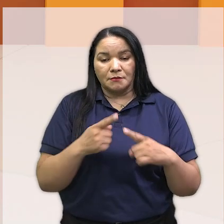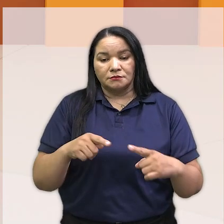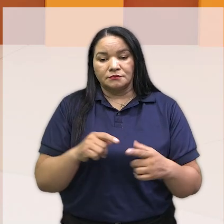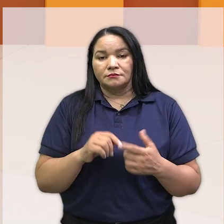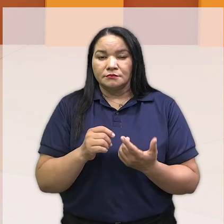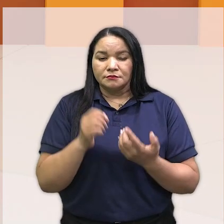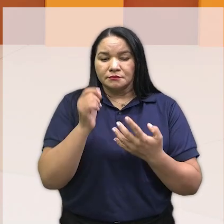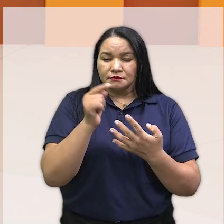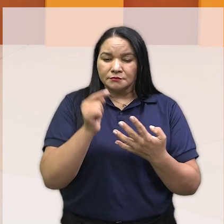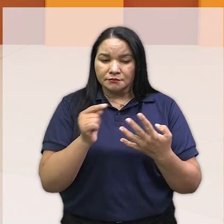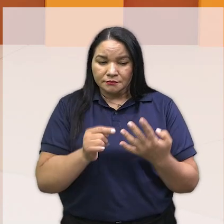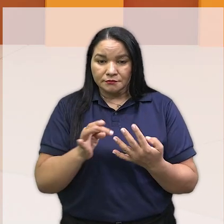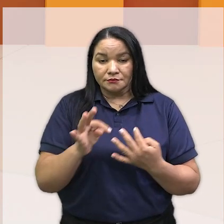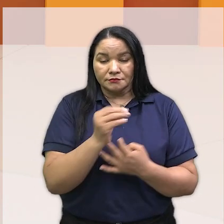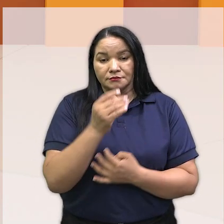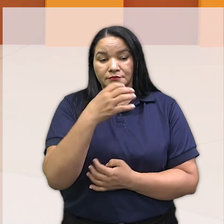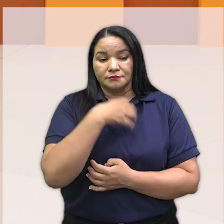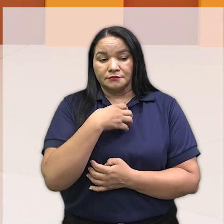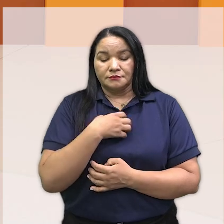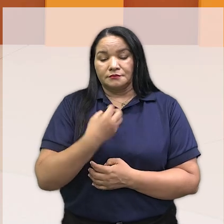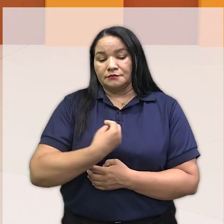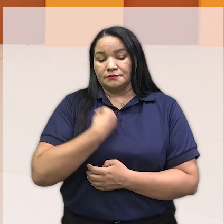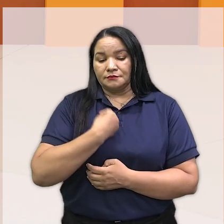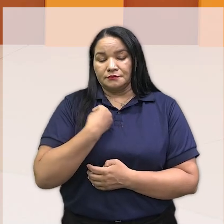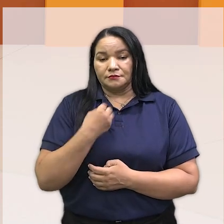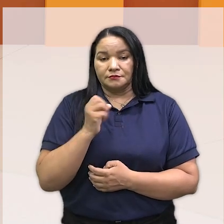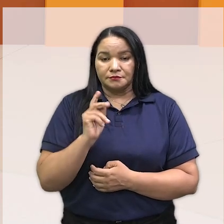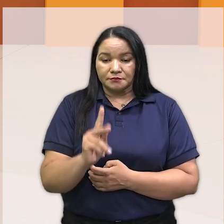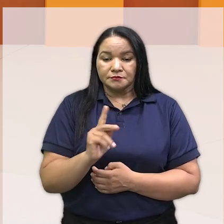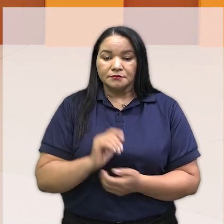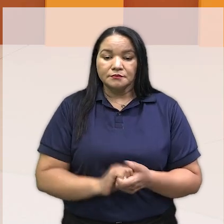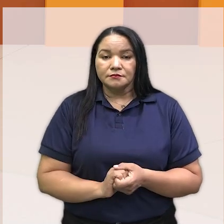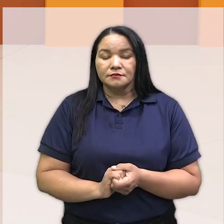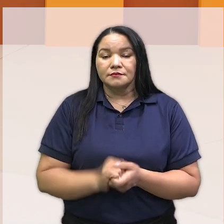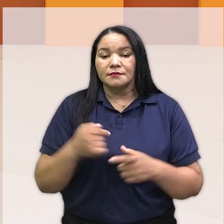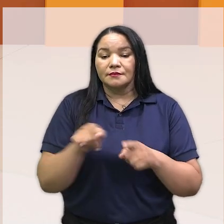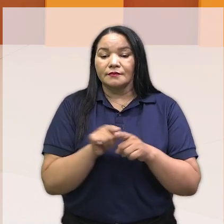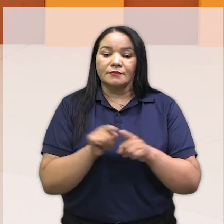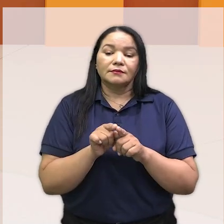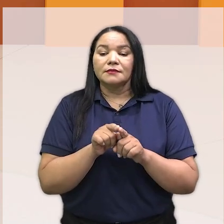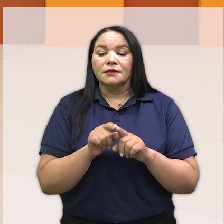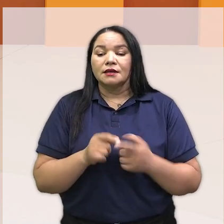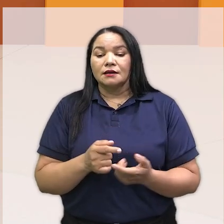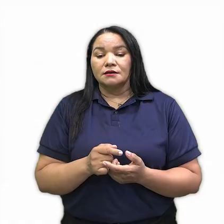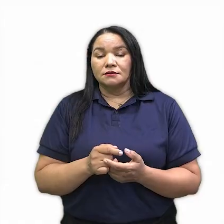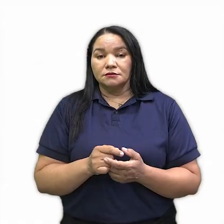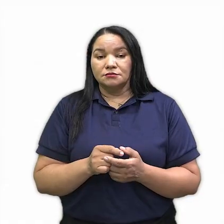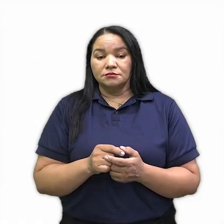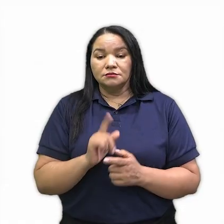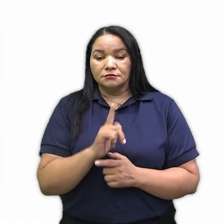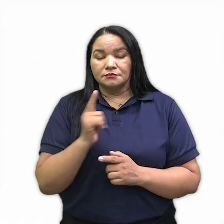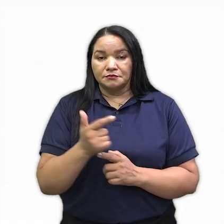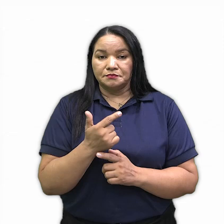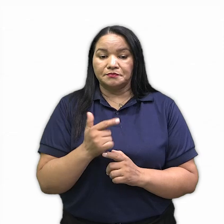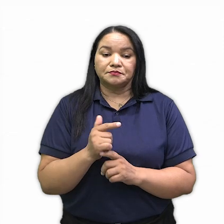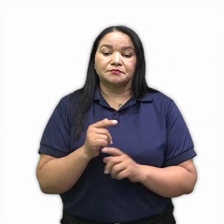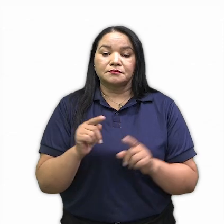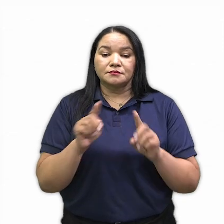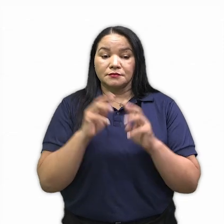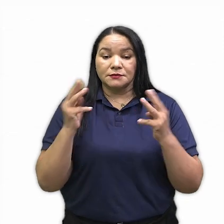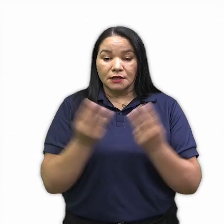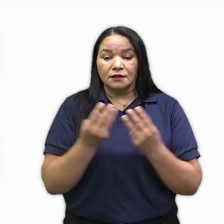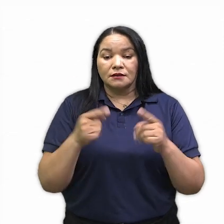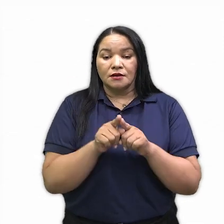Então, cada um vai ter o seu jeito de viver, tá bom? Mas além dos judeus, também teremos os persas ligados